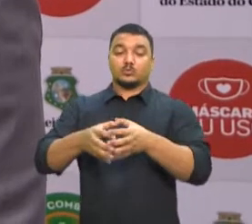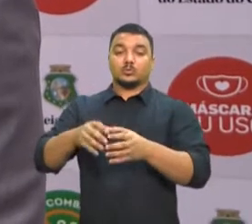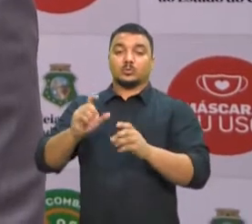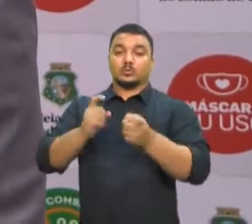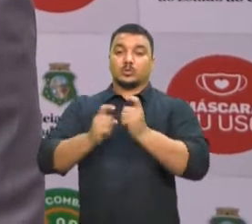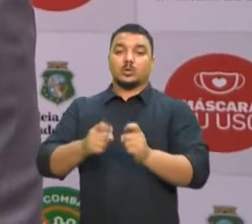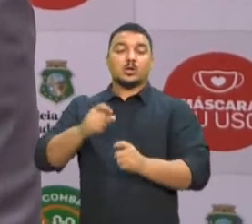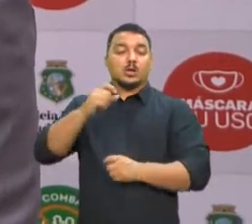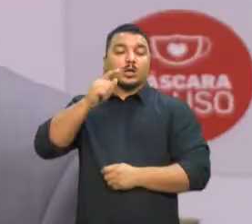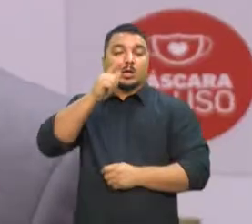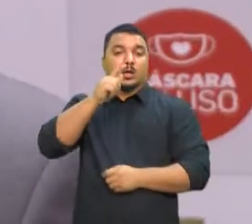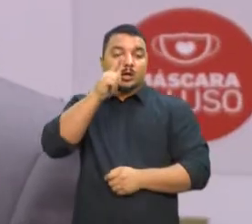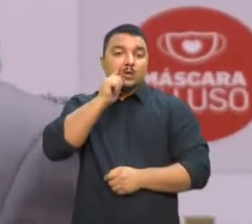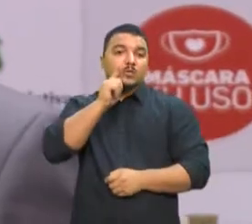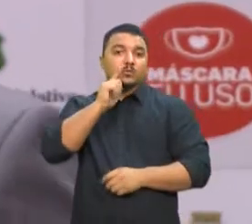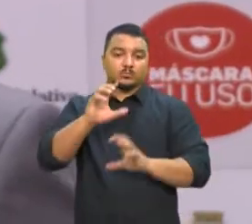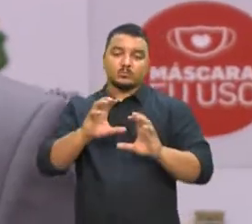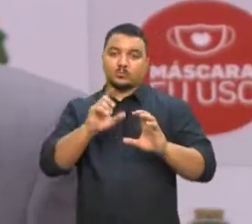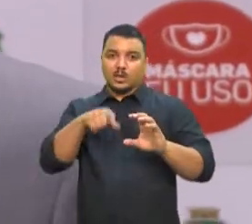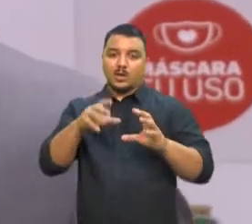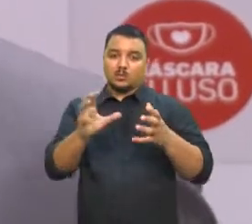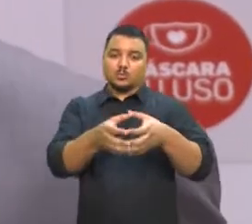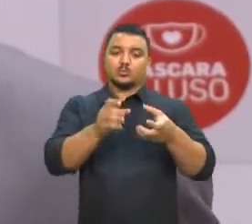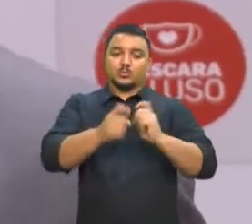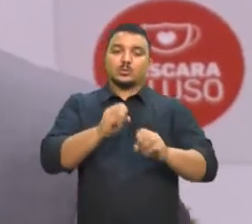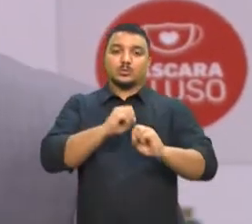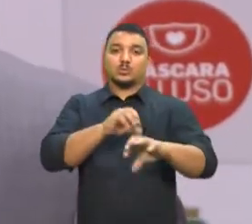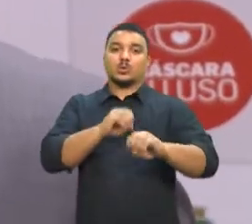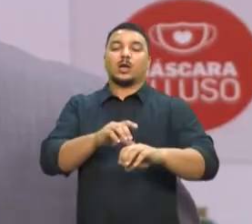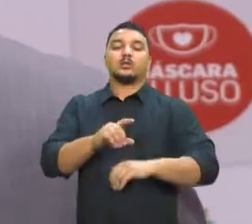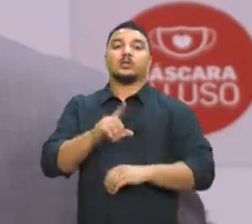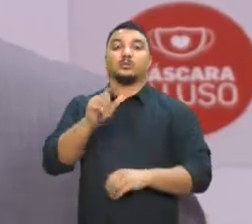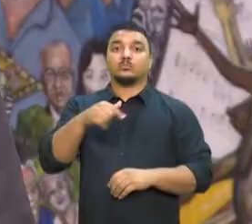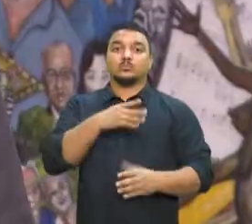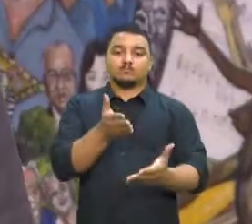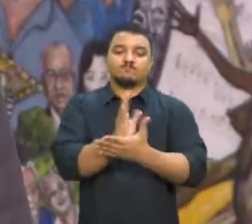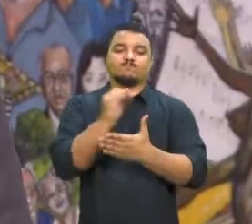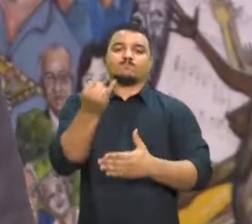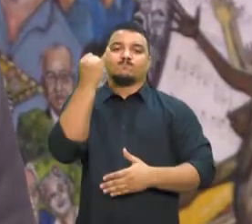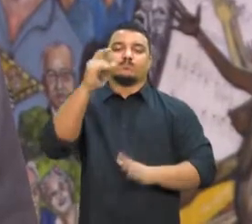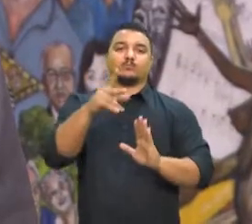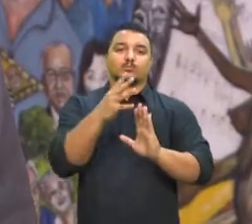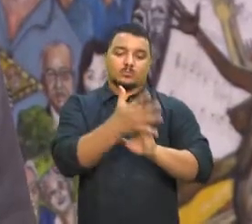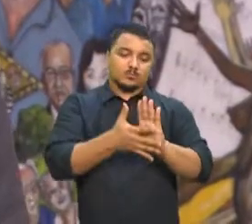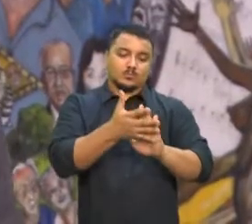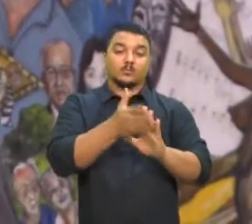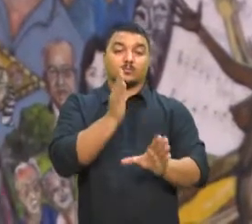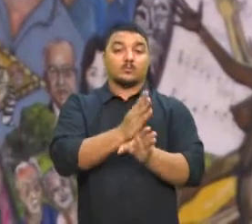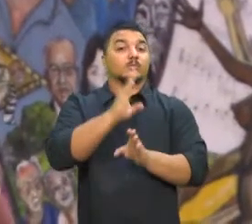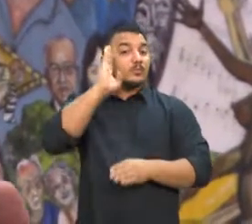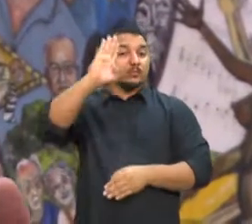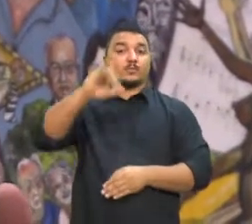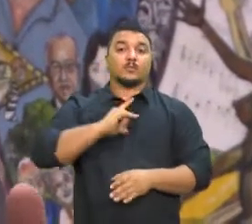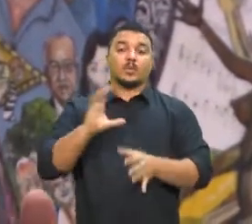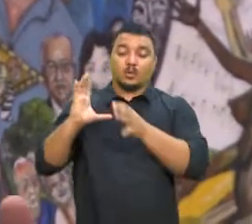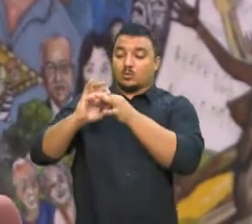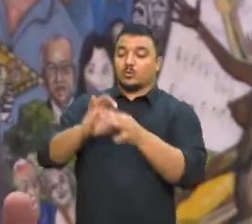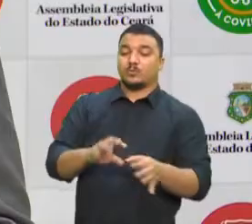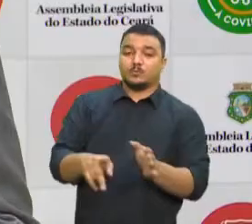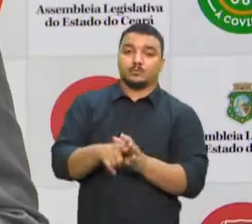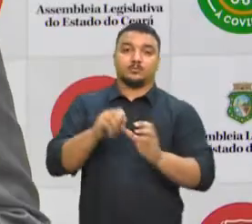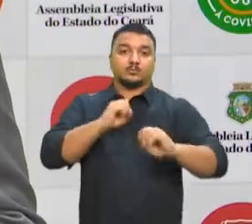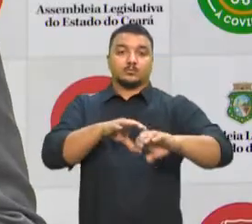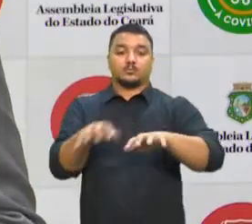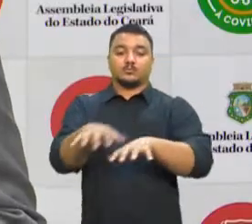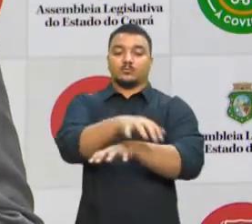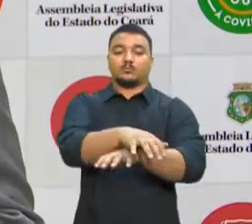Casa, deputado Queiroz Filho, falou da importância da aprovação da matéria, principalmente no contexto atual do ensino híbrido.